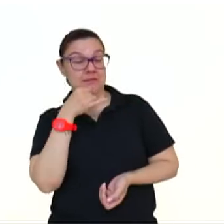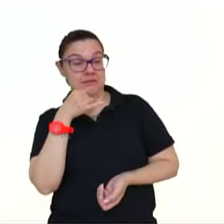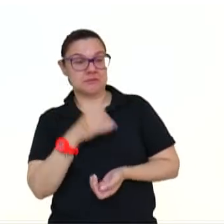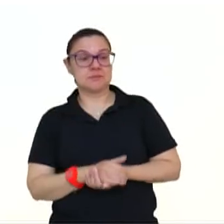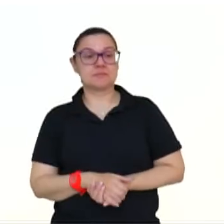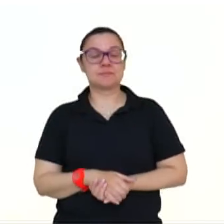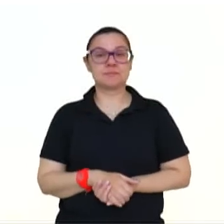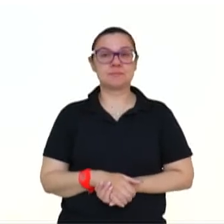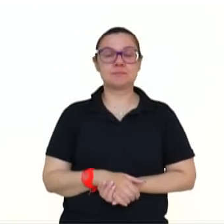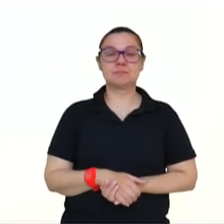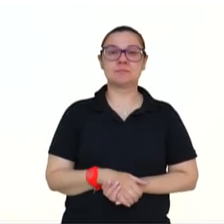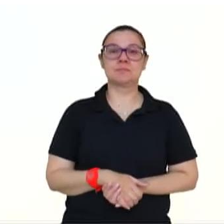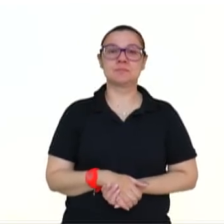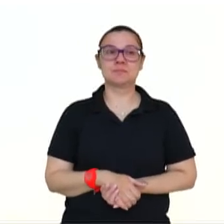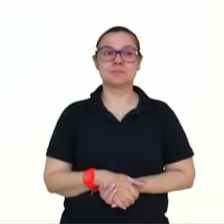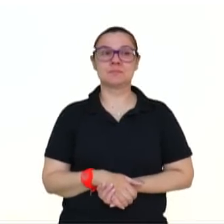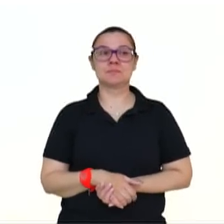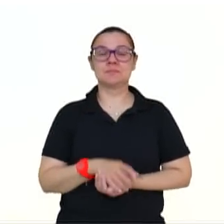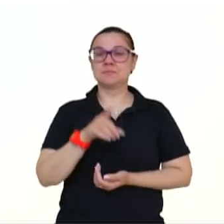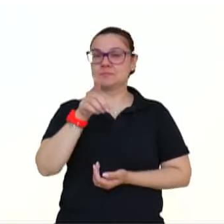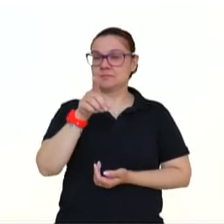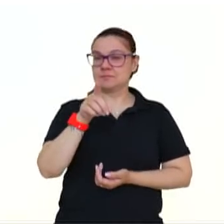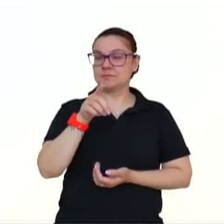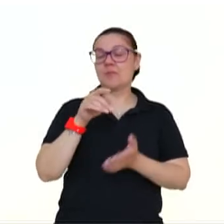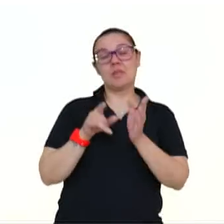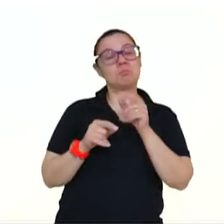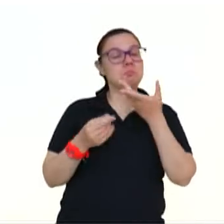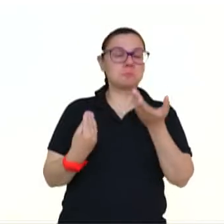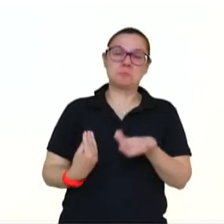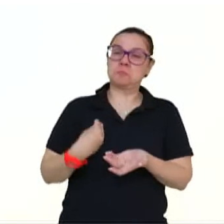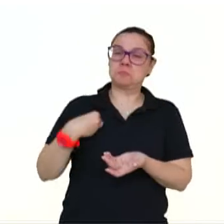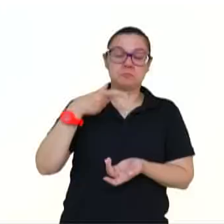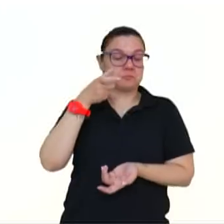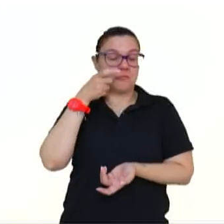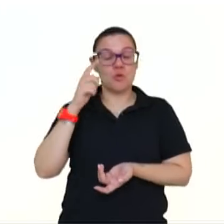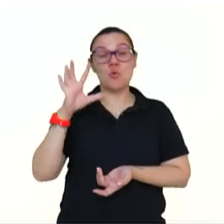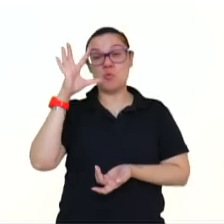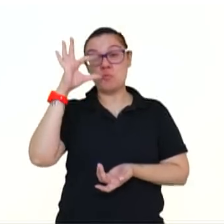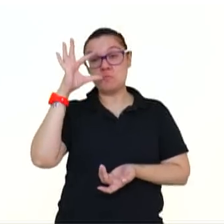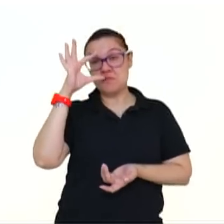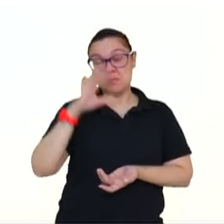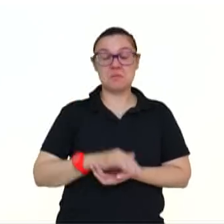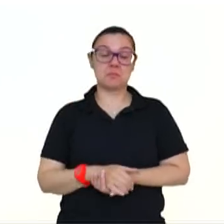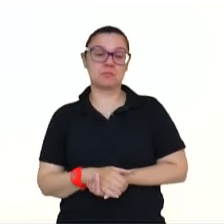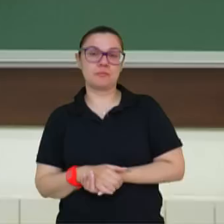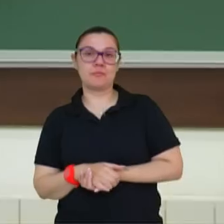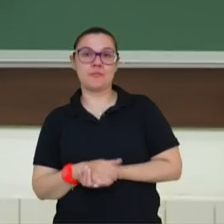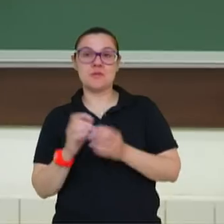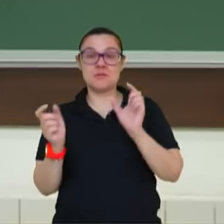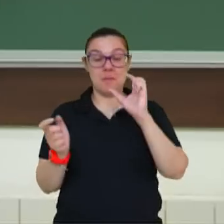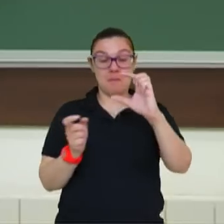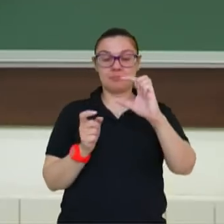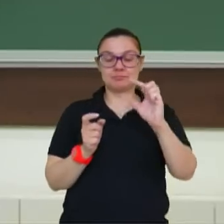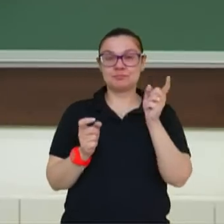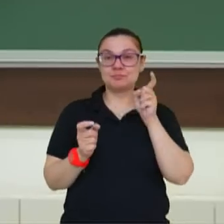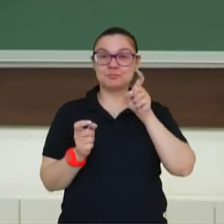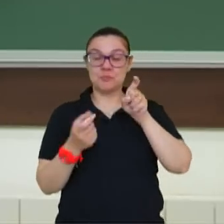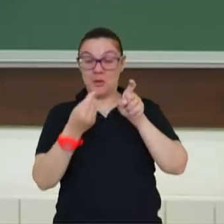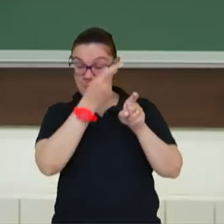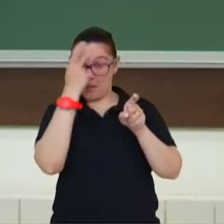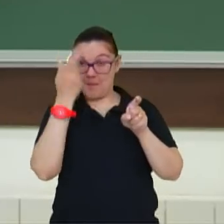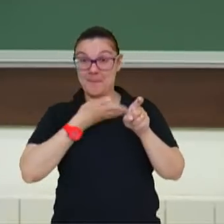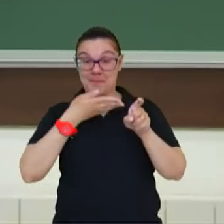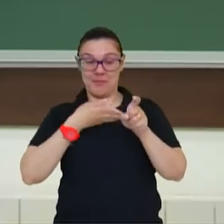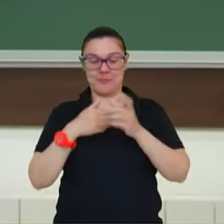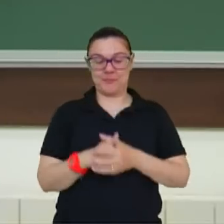exemplo, lá você está no Instagram, aí você marca o teu amigo. Você marcou o